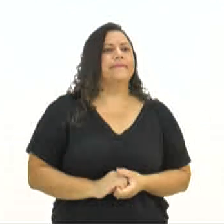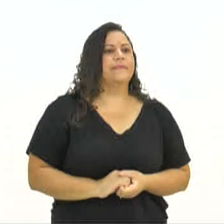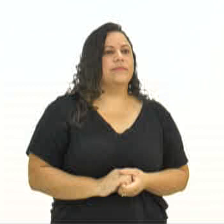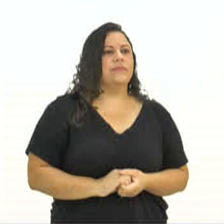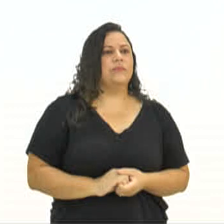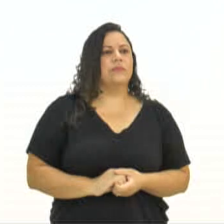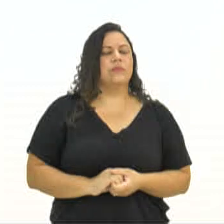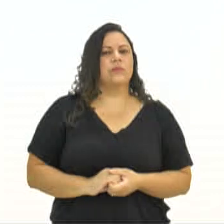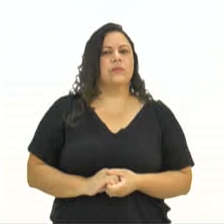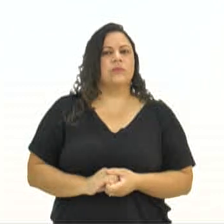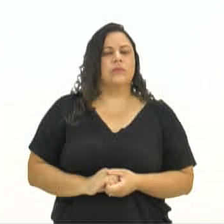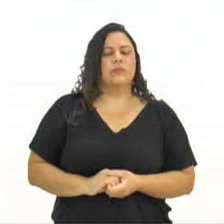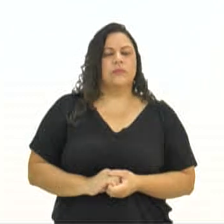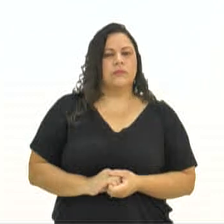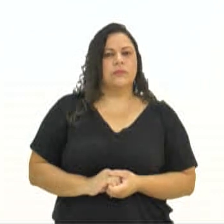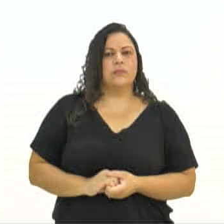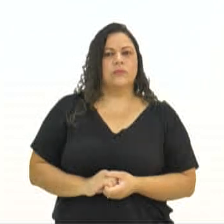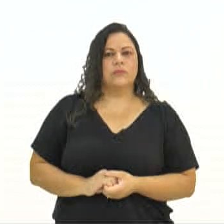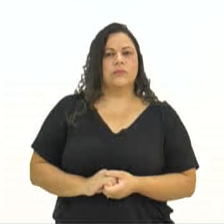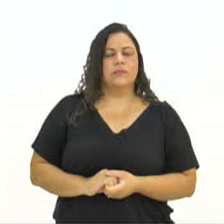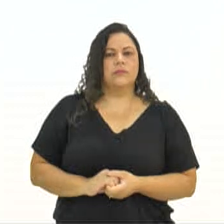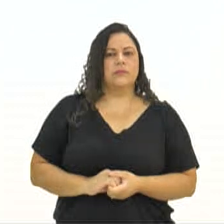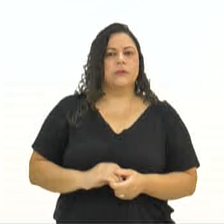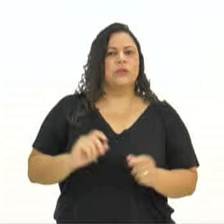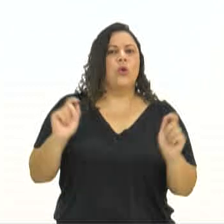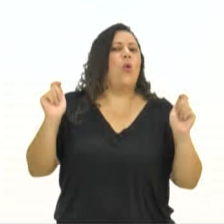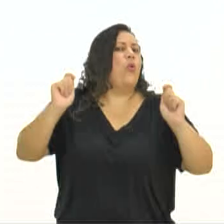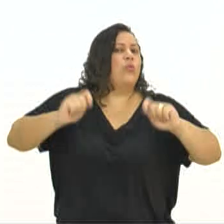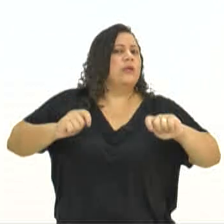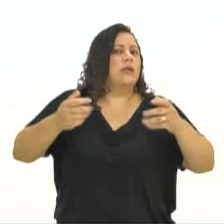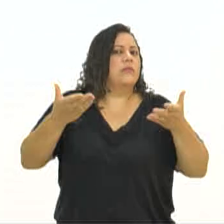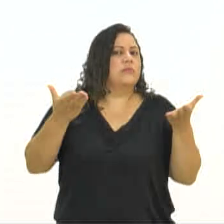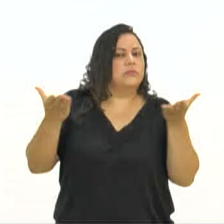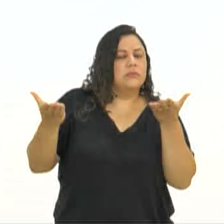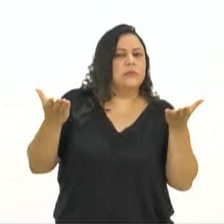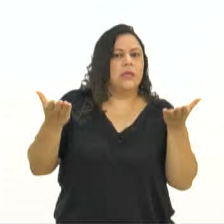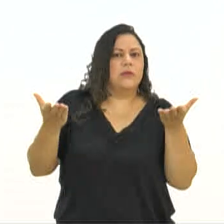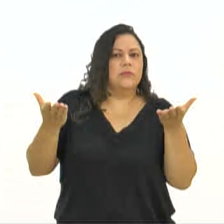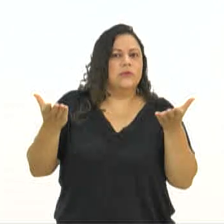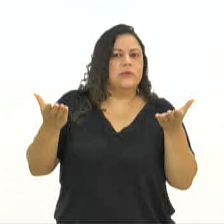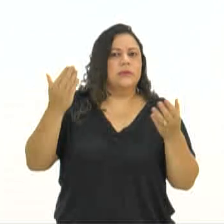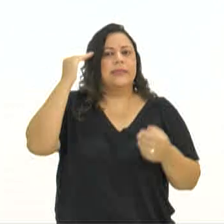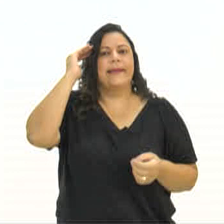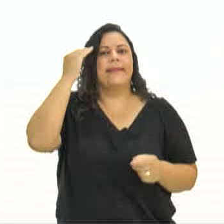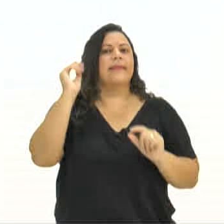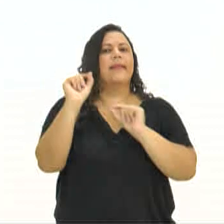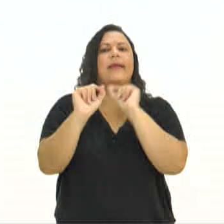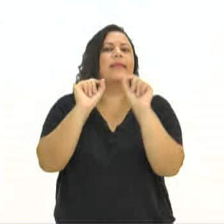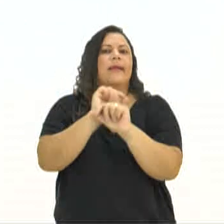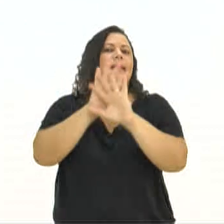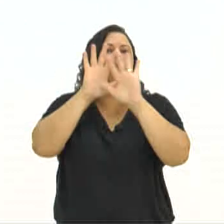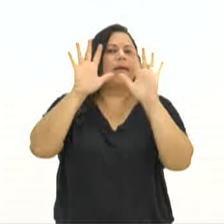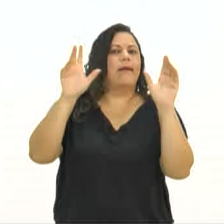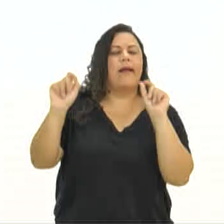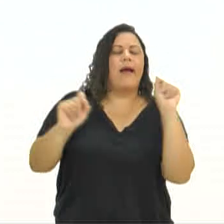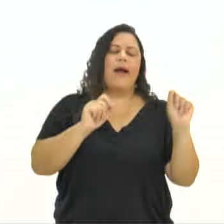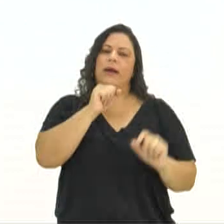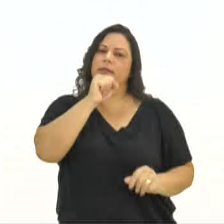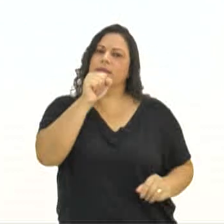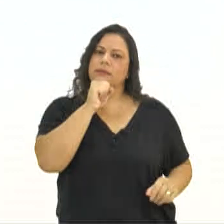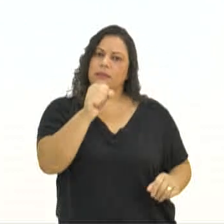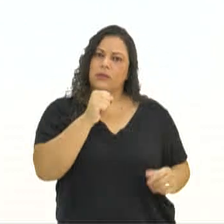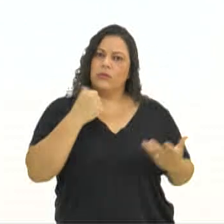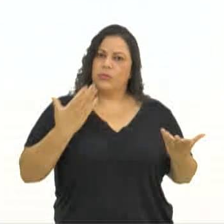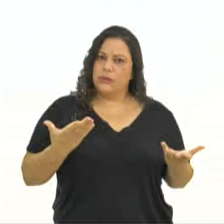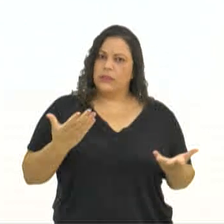tomando isso como base, né? O que é que nós podemos constatar? Qual foi a intenção do autor produzindo essa reportagem? Letra